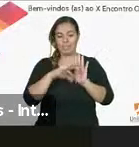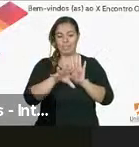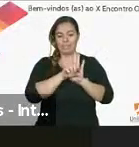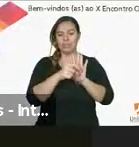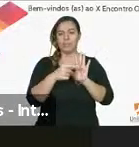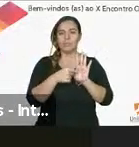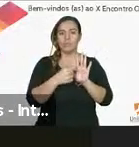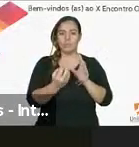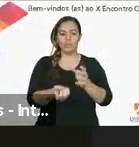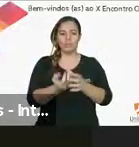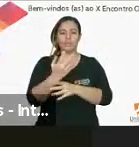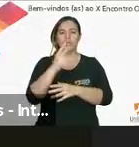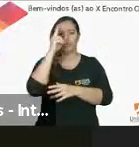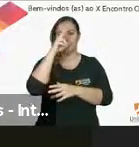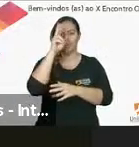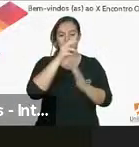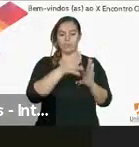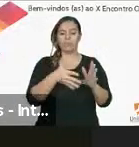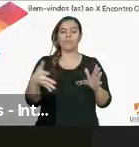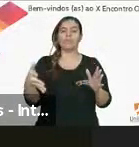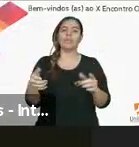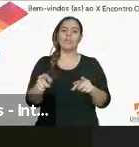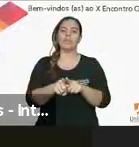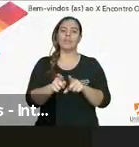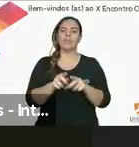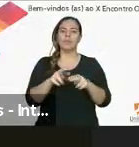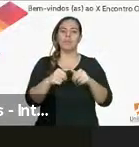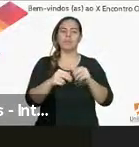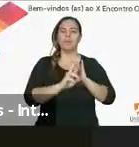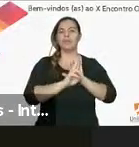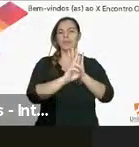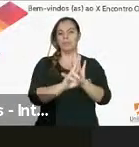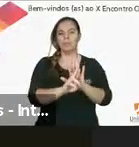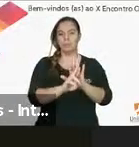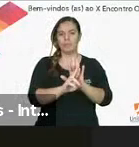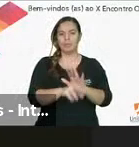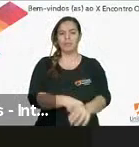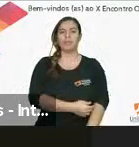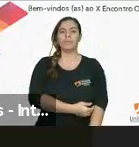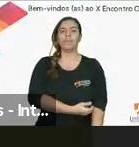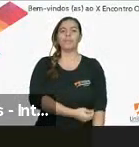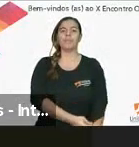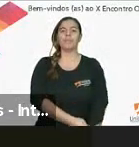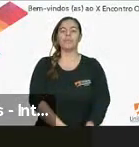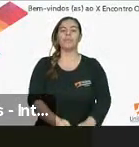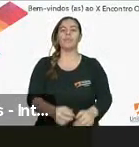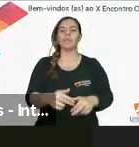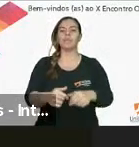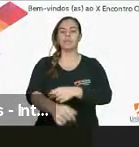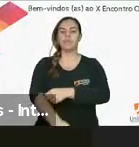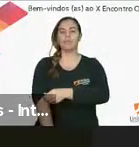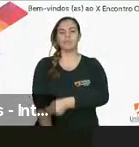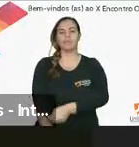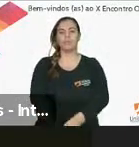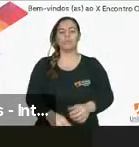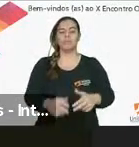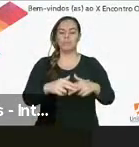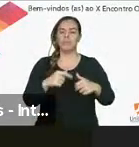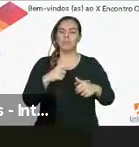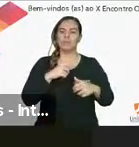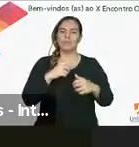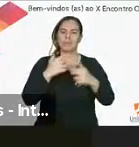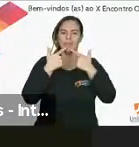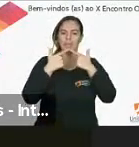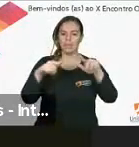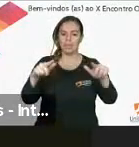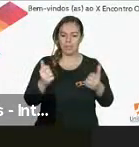surgem na história. E com a questão representacionista. E por isso que ele concebe a linguagem como